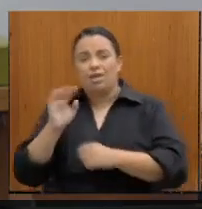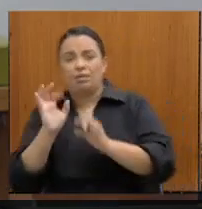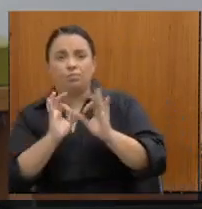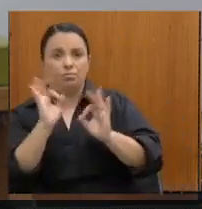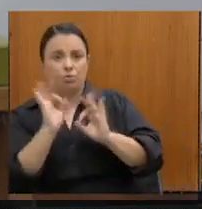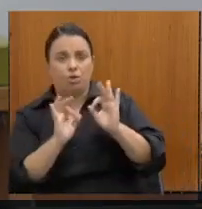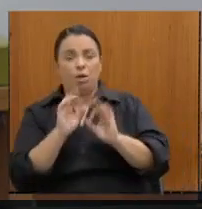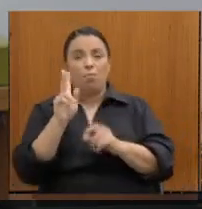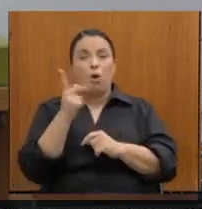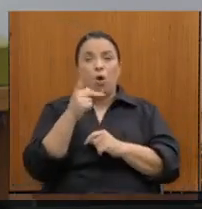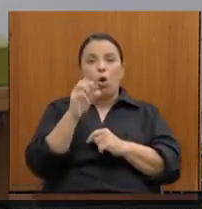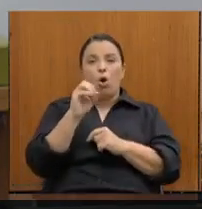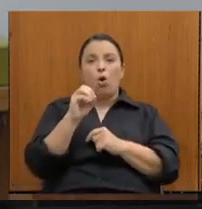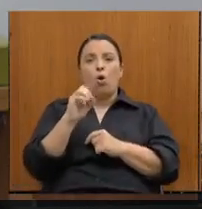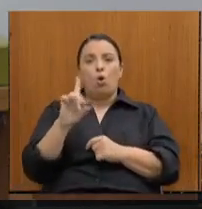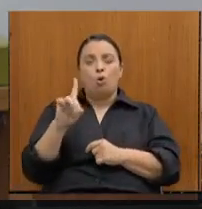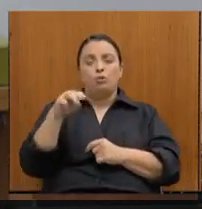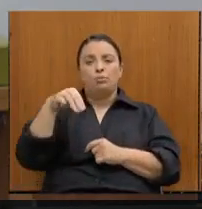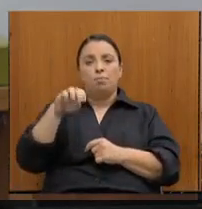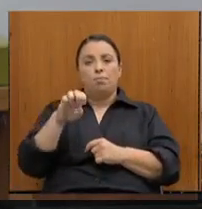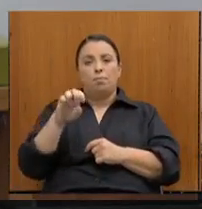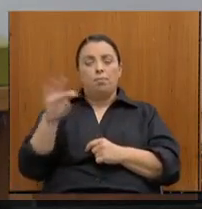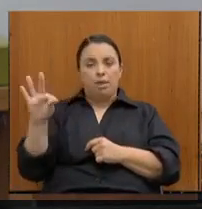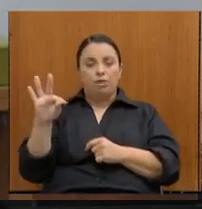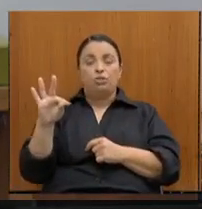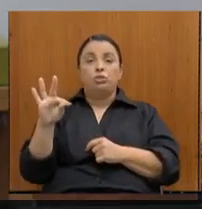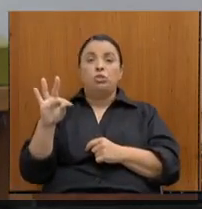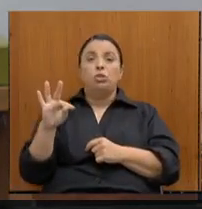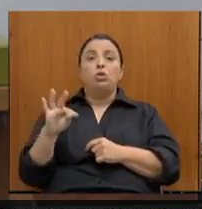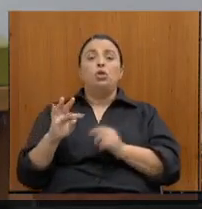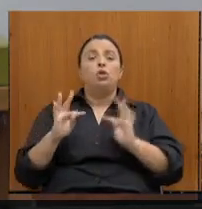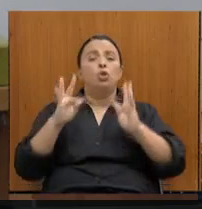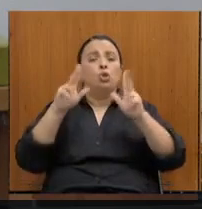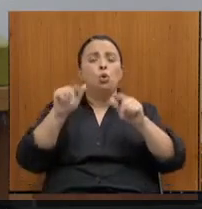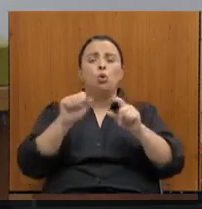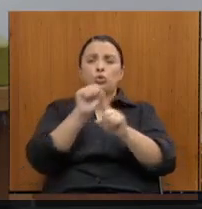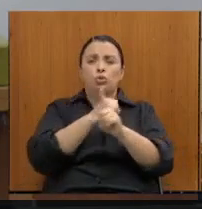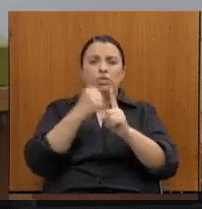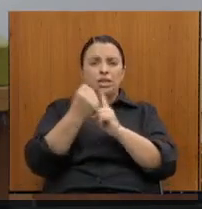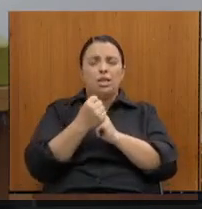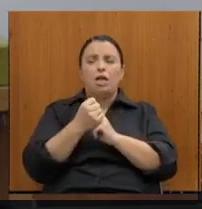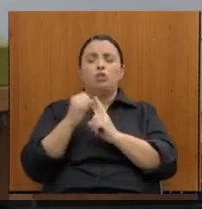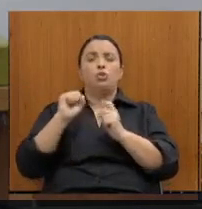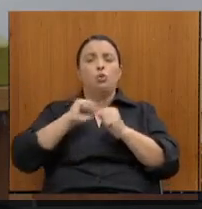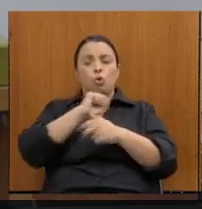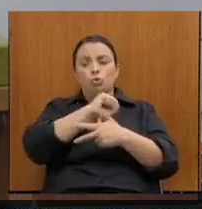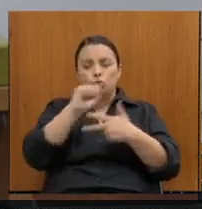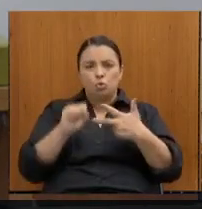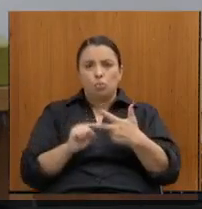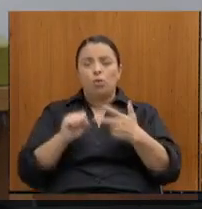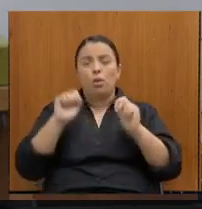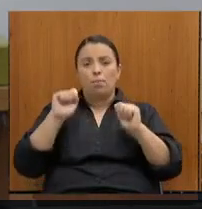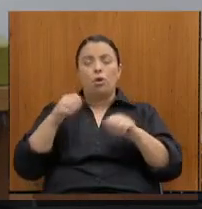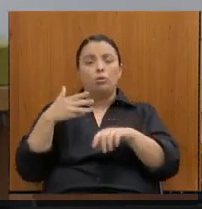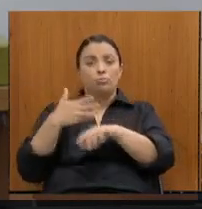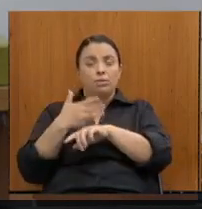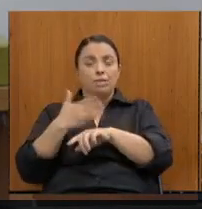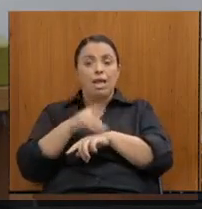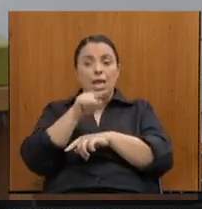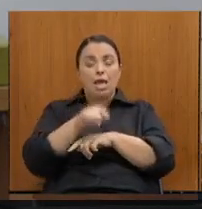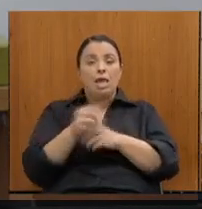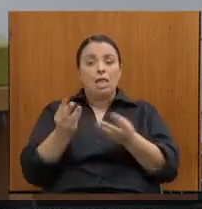que nós podemos viabilizar com a participação de toda a sociedade dos poderes constituir traria uma série de